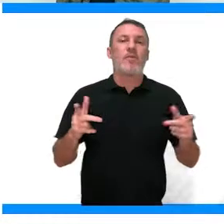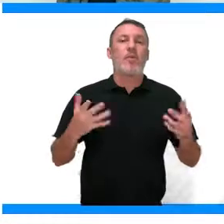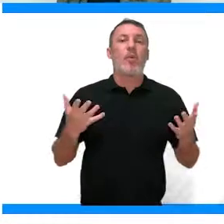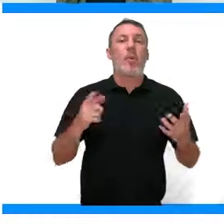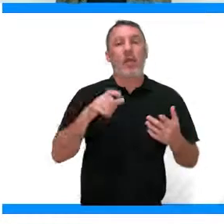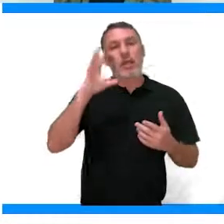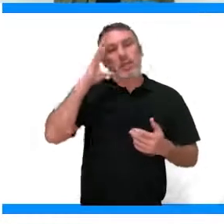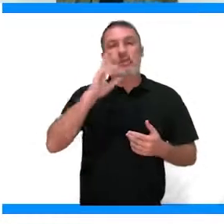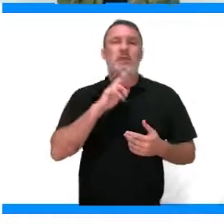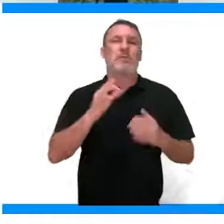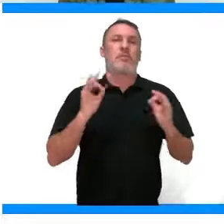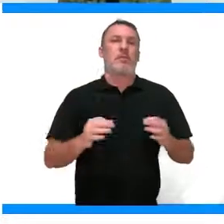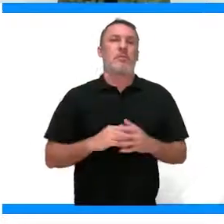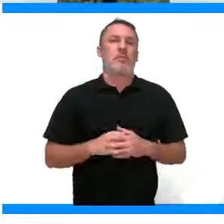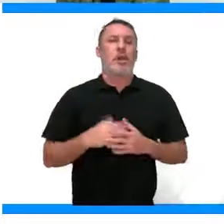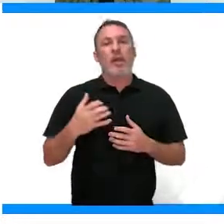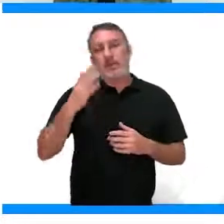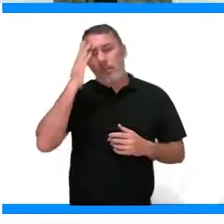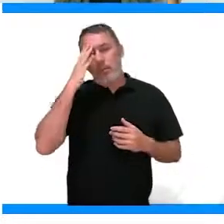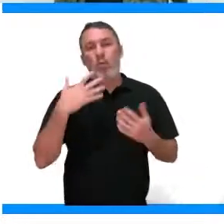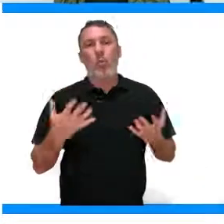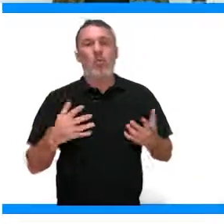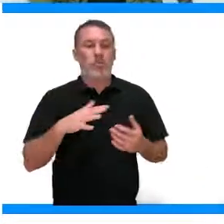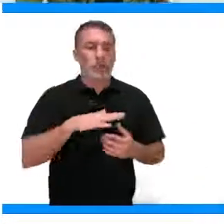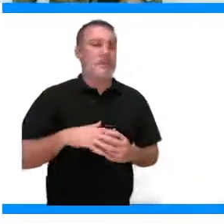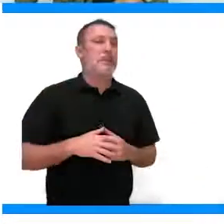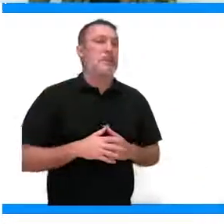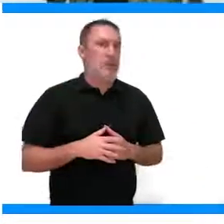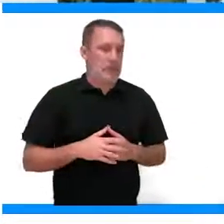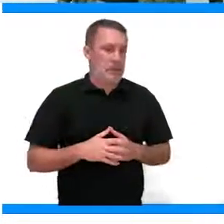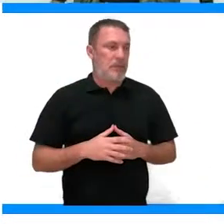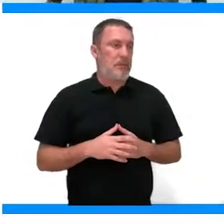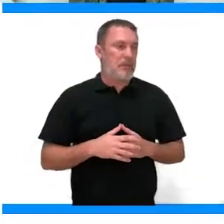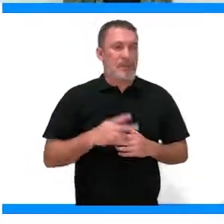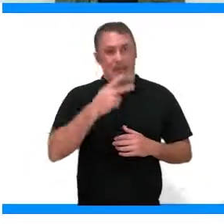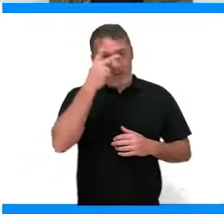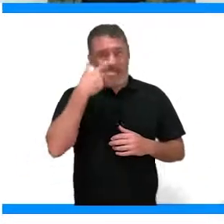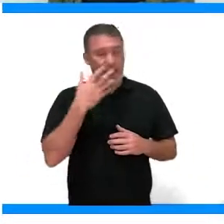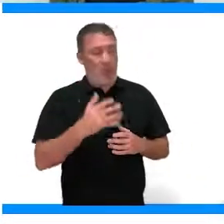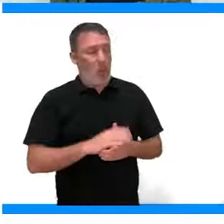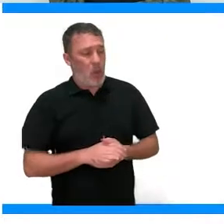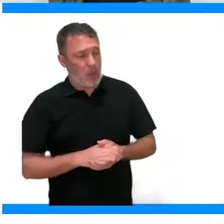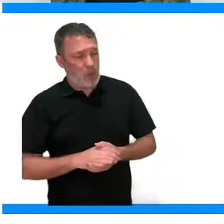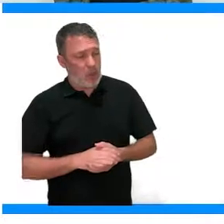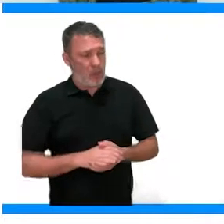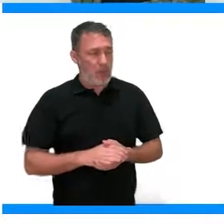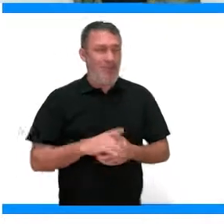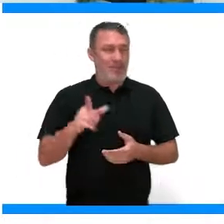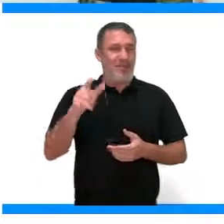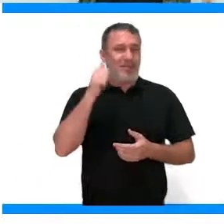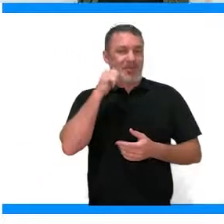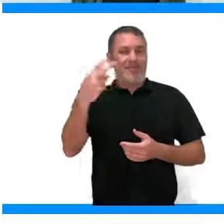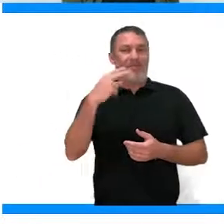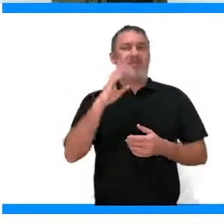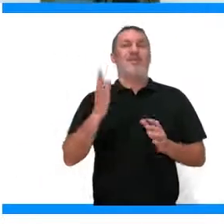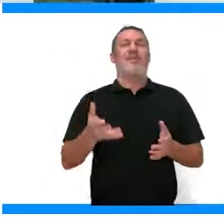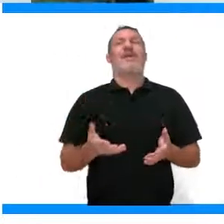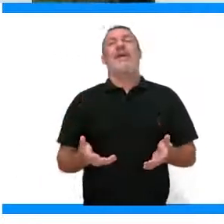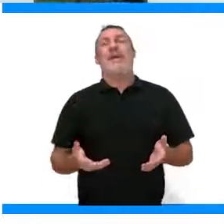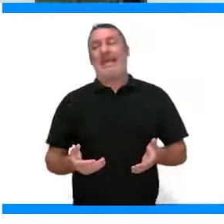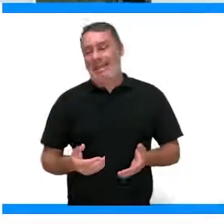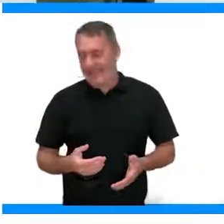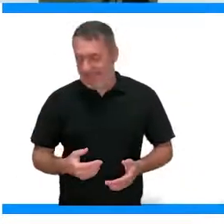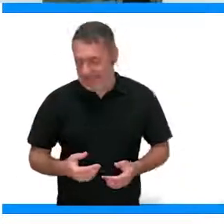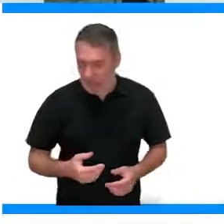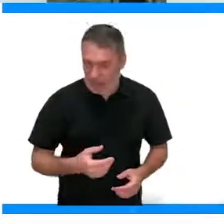ele quer a função. Ele quer a função. Caraca! Aí o cara vai olhar, né? A Nayara já olhou para a Larissa, ele já